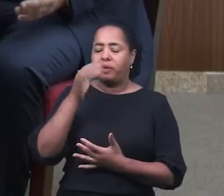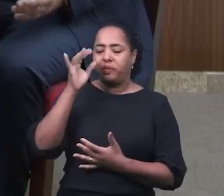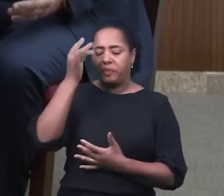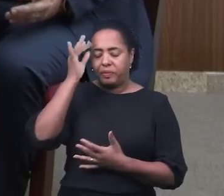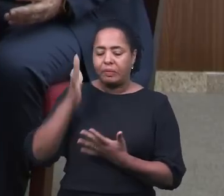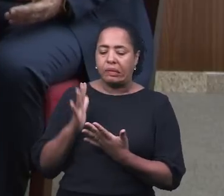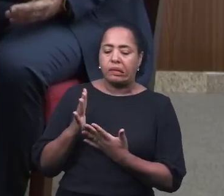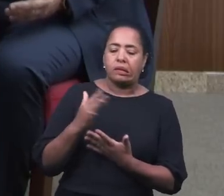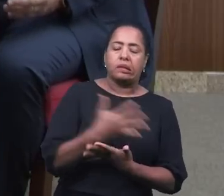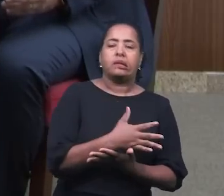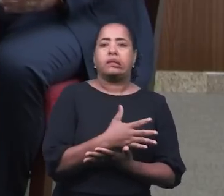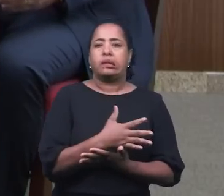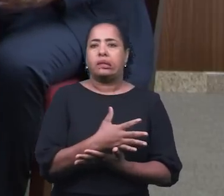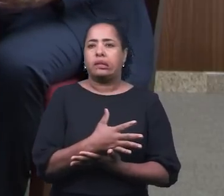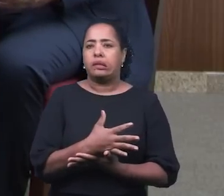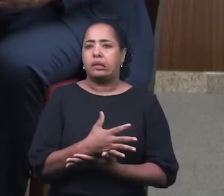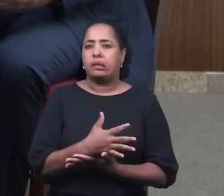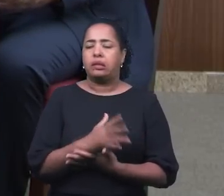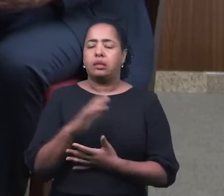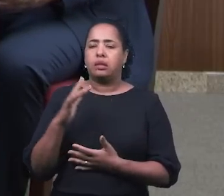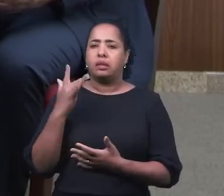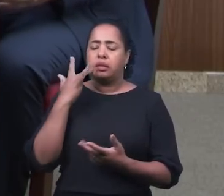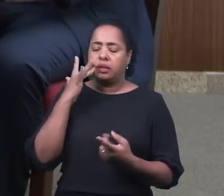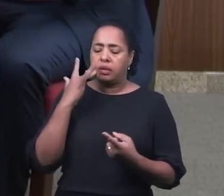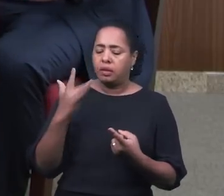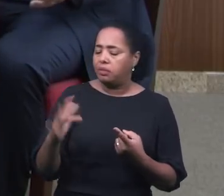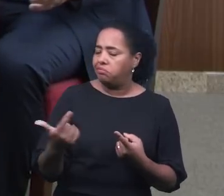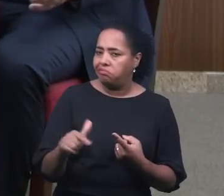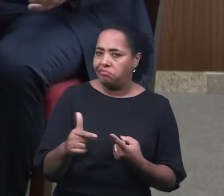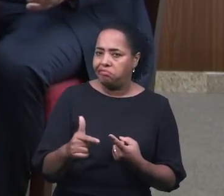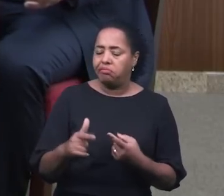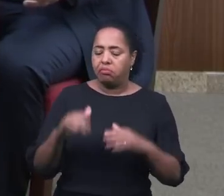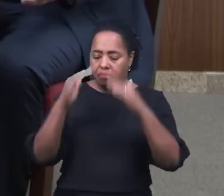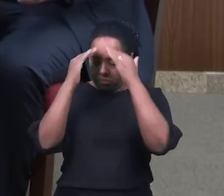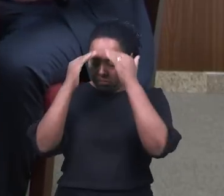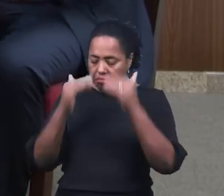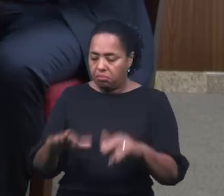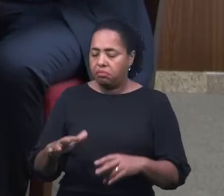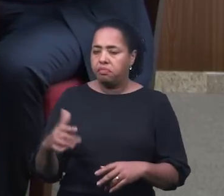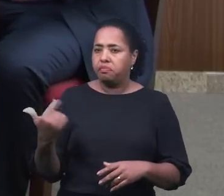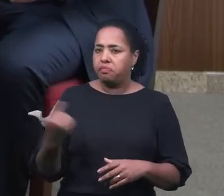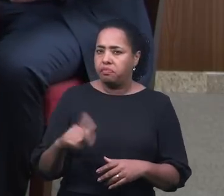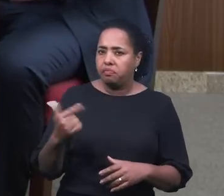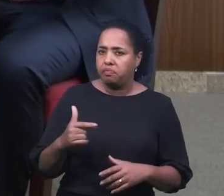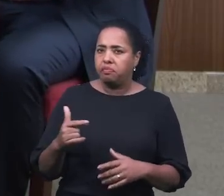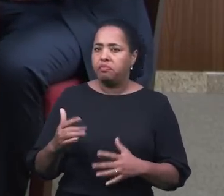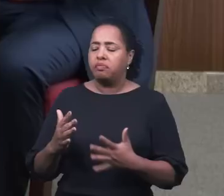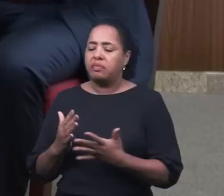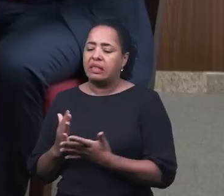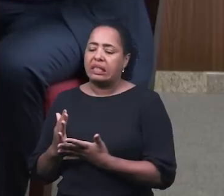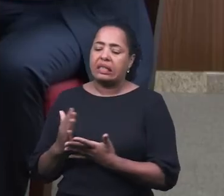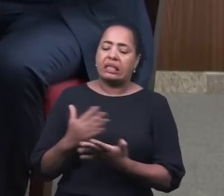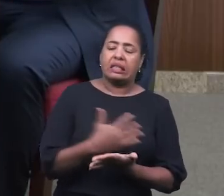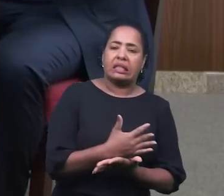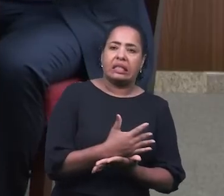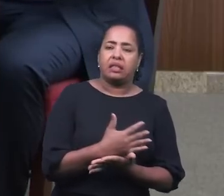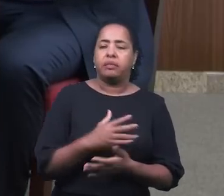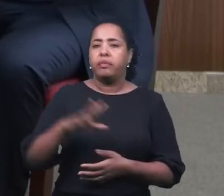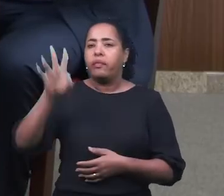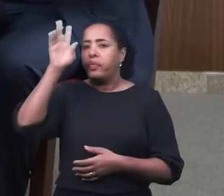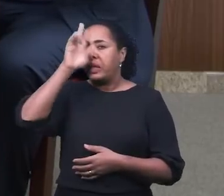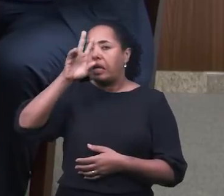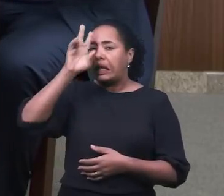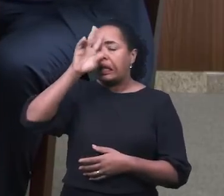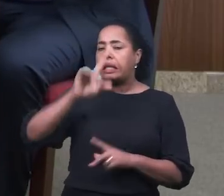sem reverência, sem entender o mistério, a morte espiritual ela vem. E eu lembrei de